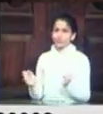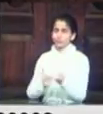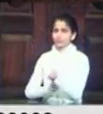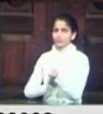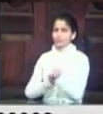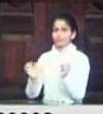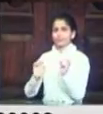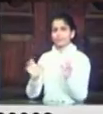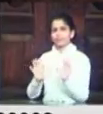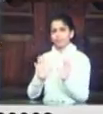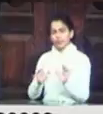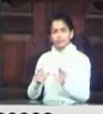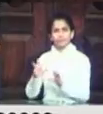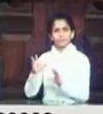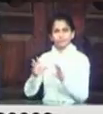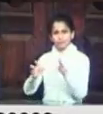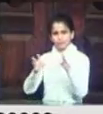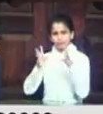Mas ouvi